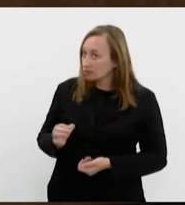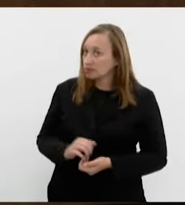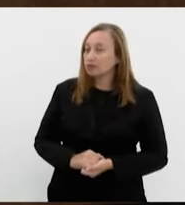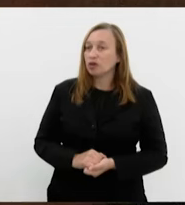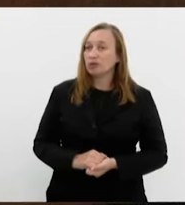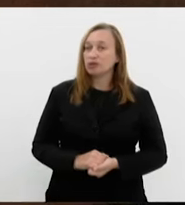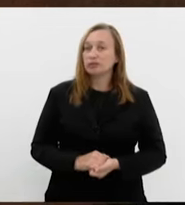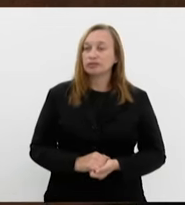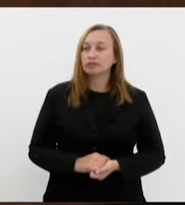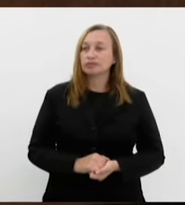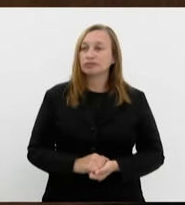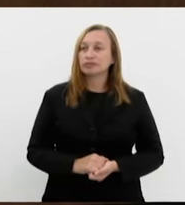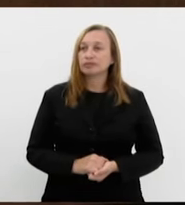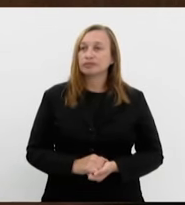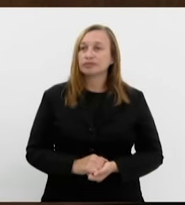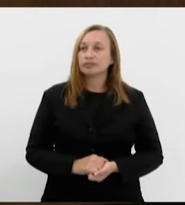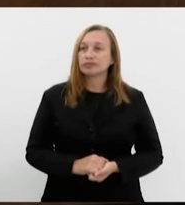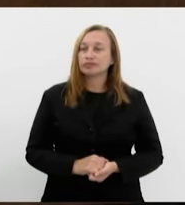Sim.